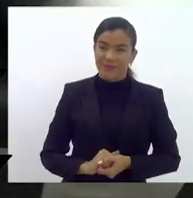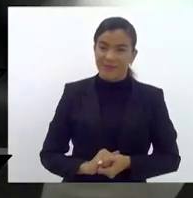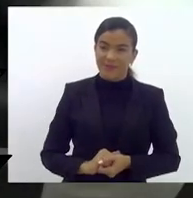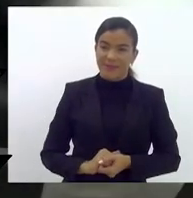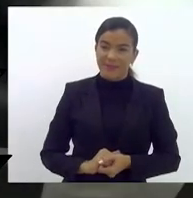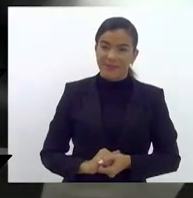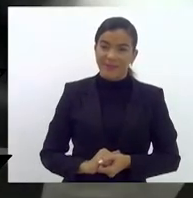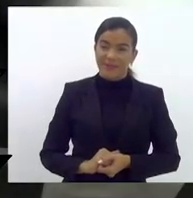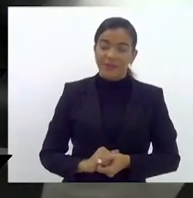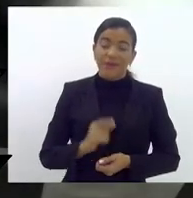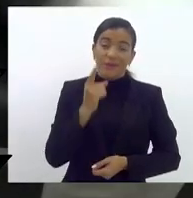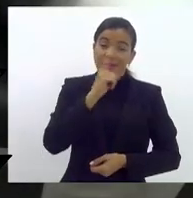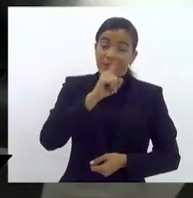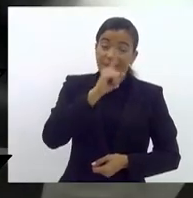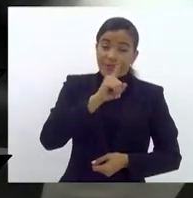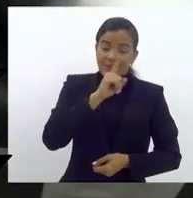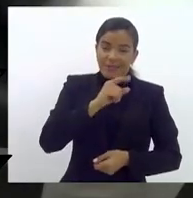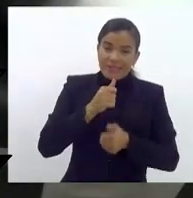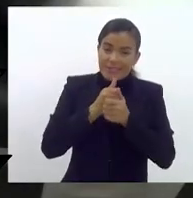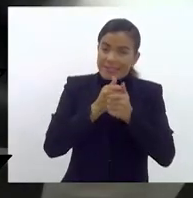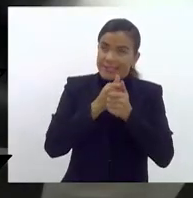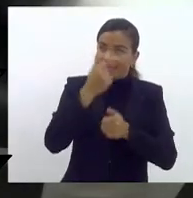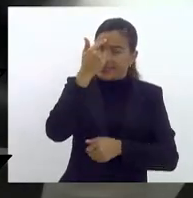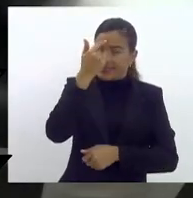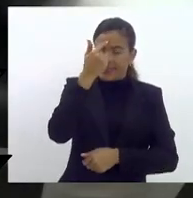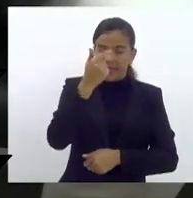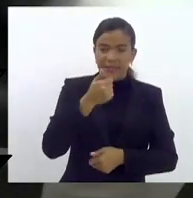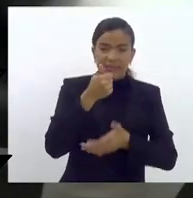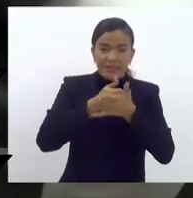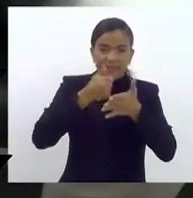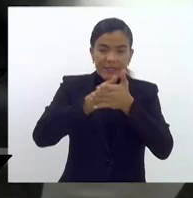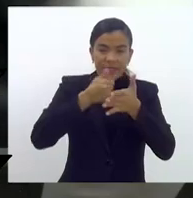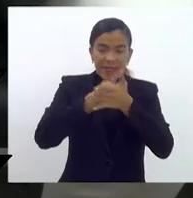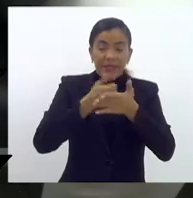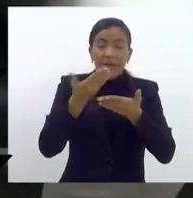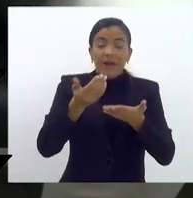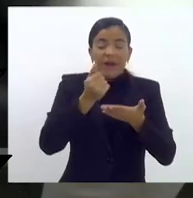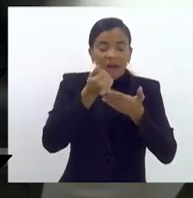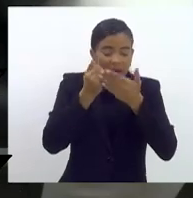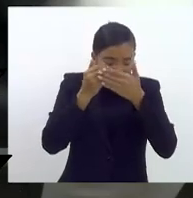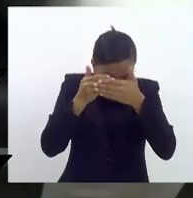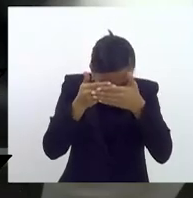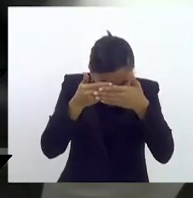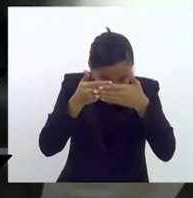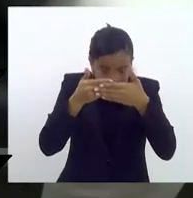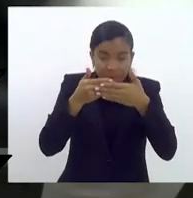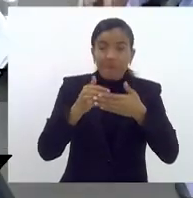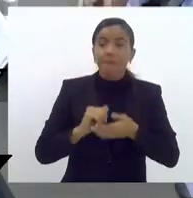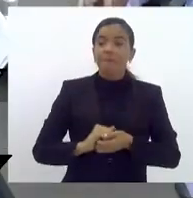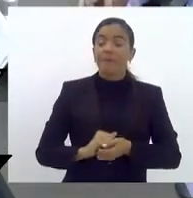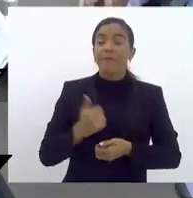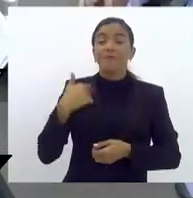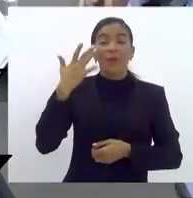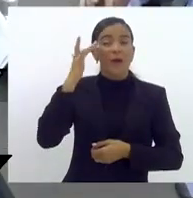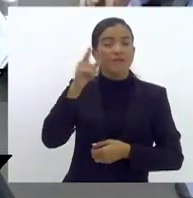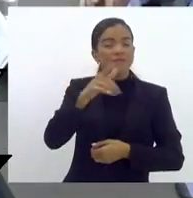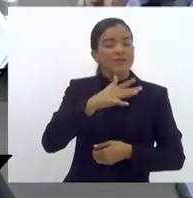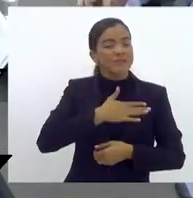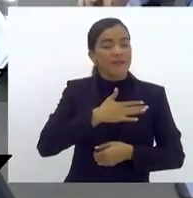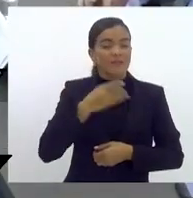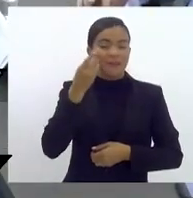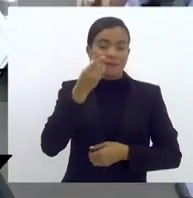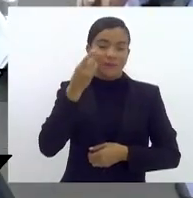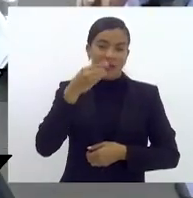o ato falho tá me perseguindo eu acho que vossa excelência gostava muito a deputada Mônica